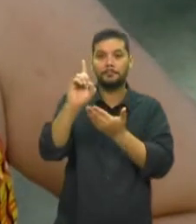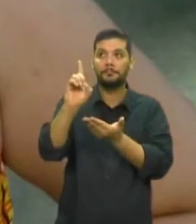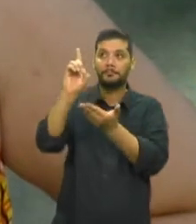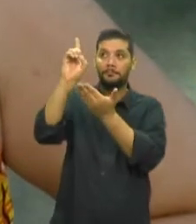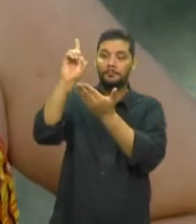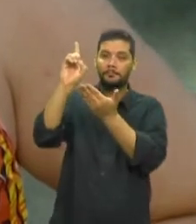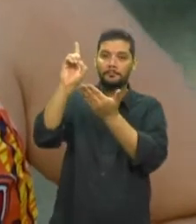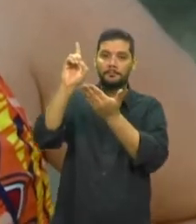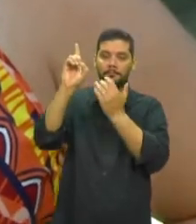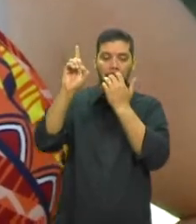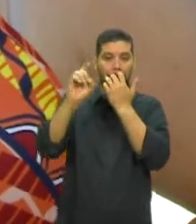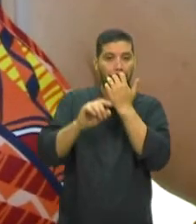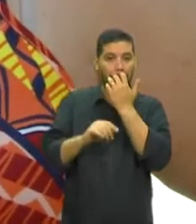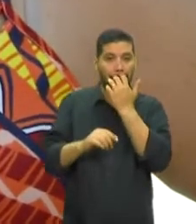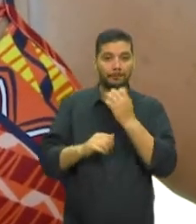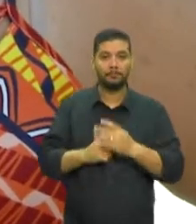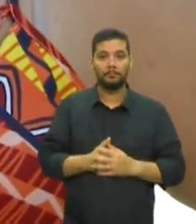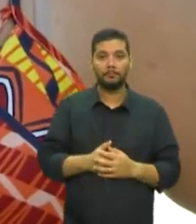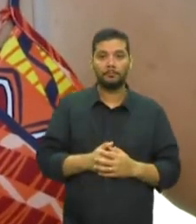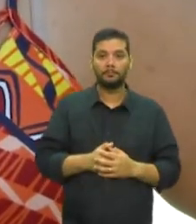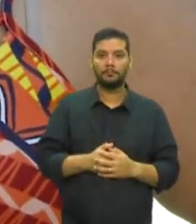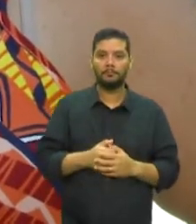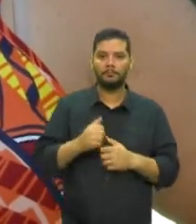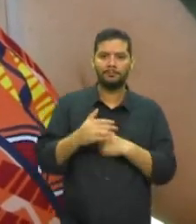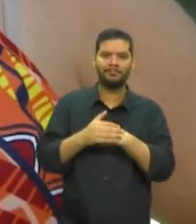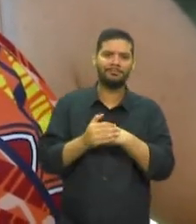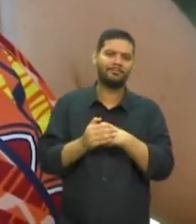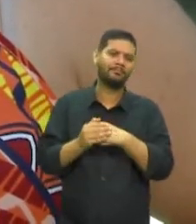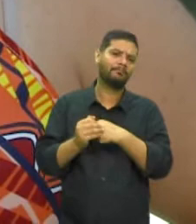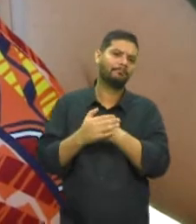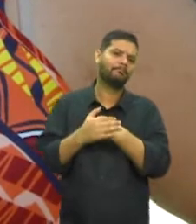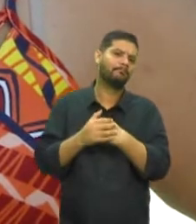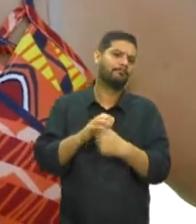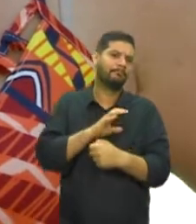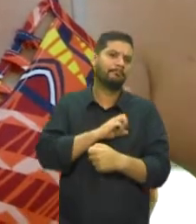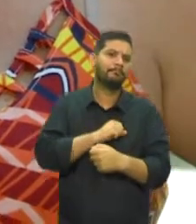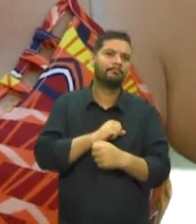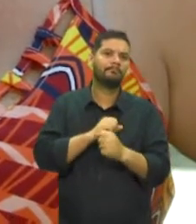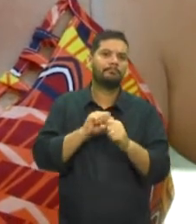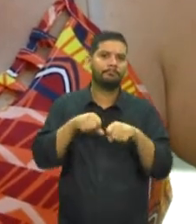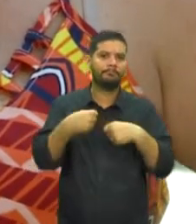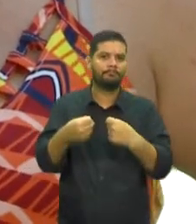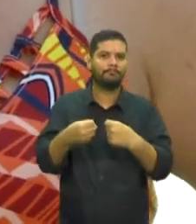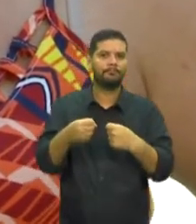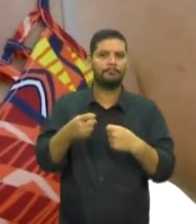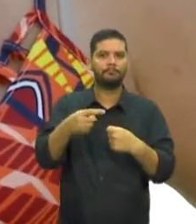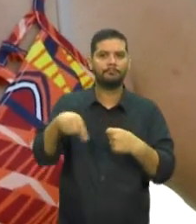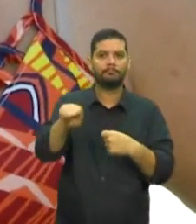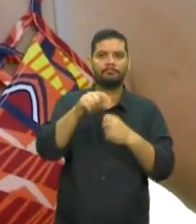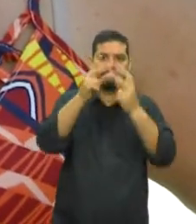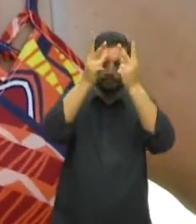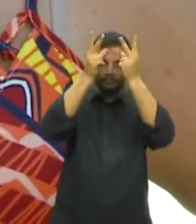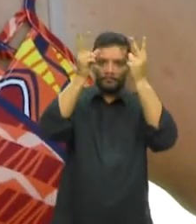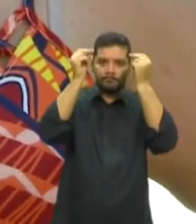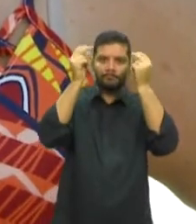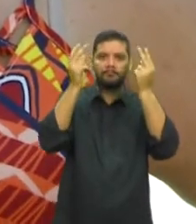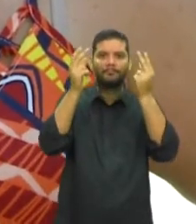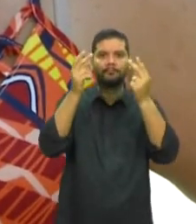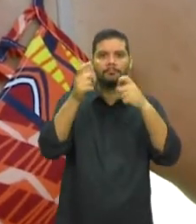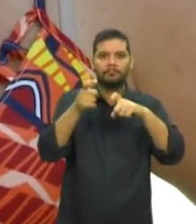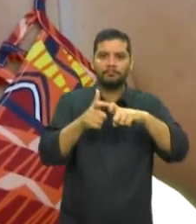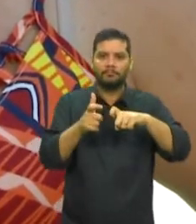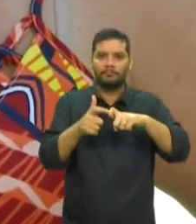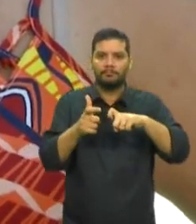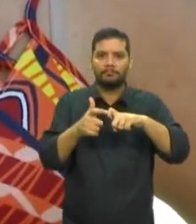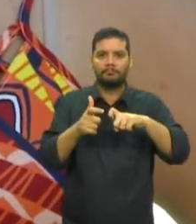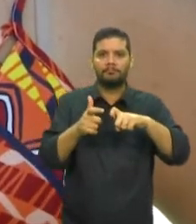Deus fez em nossas vidas, pelo carinho, o amor, a dedicação que os enfermeiros tiveram, os médicos,